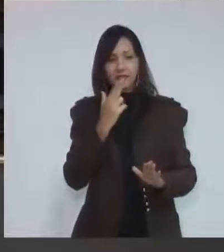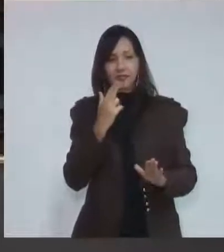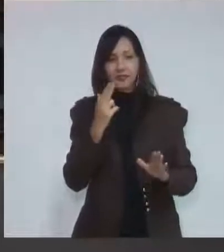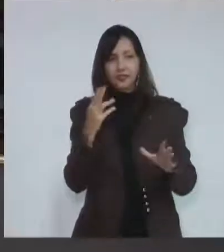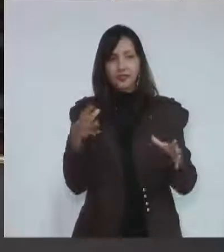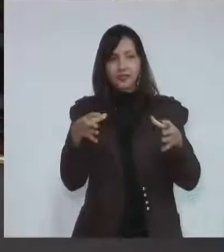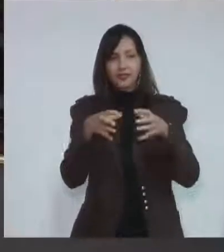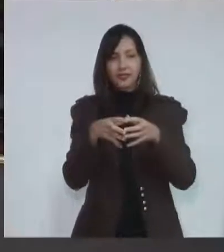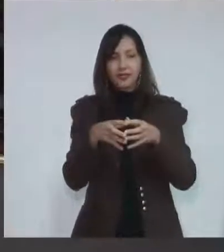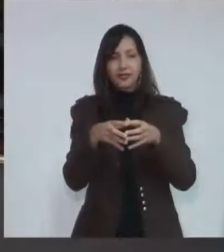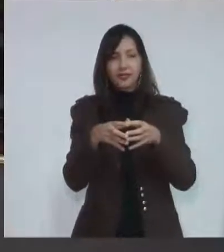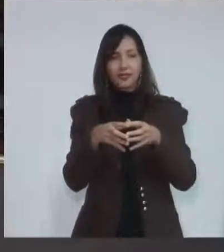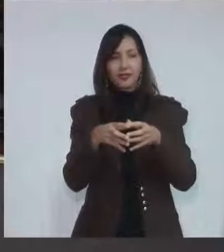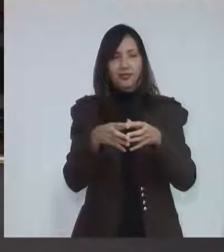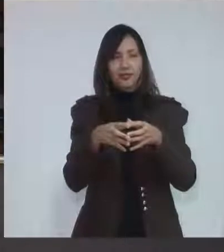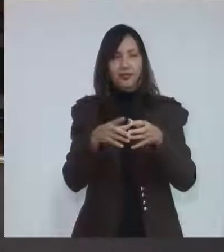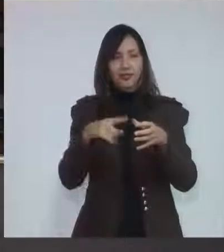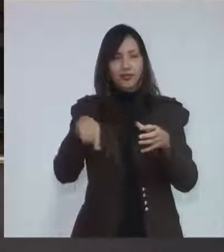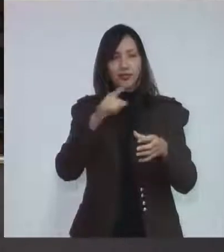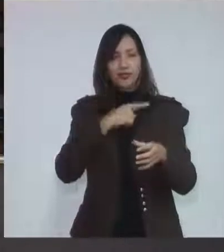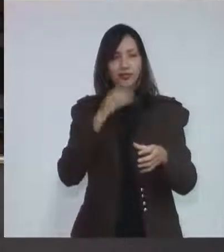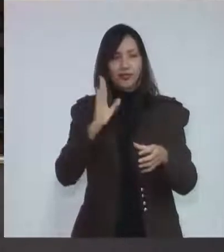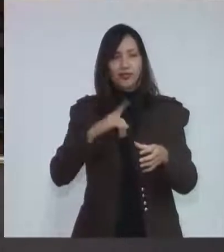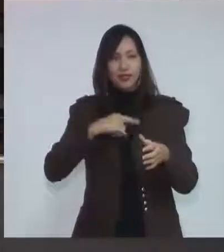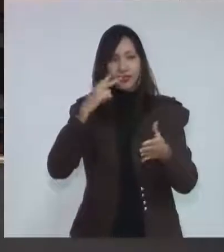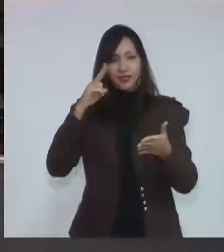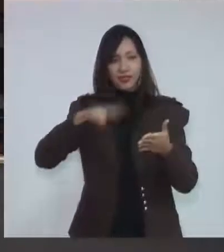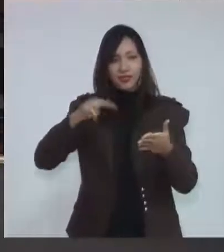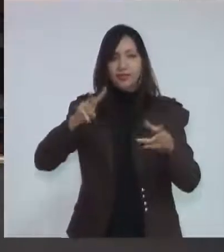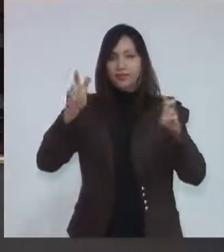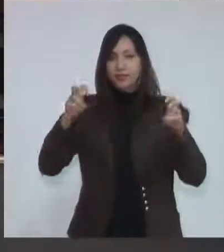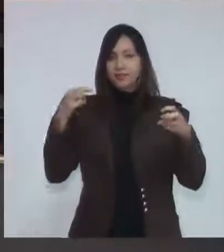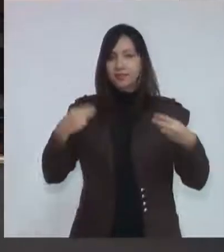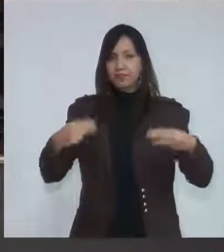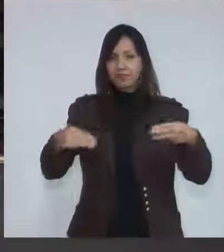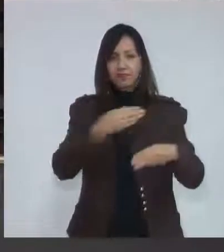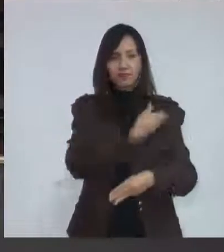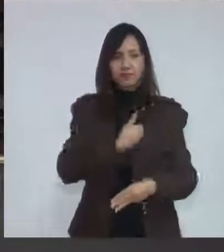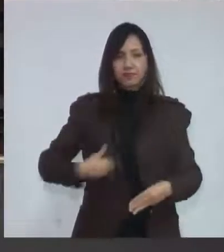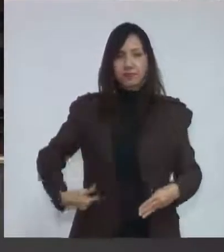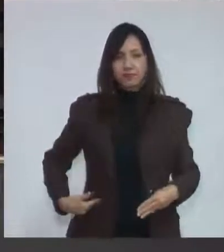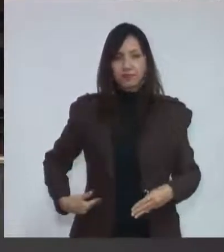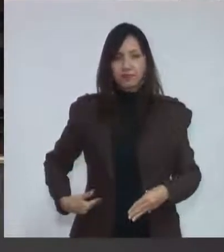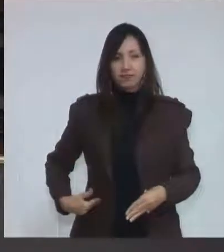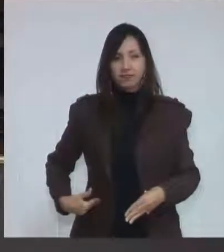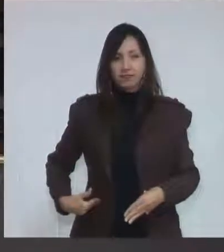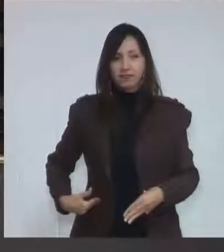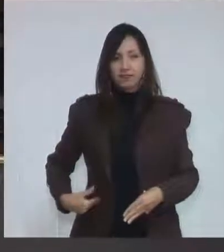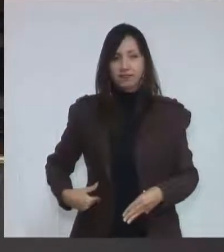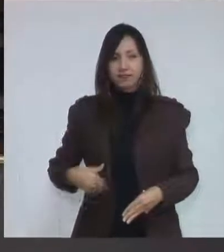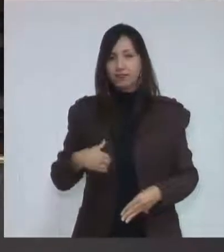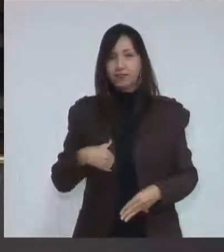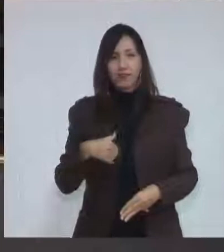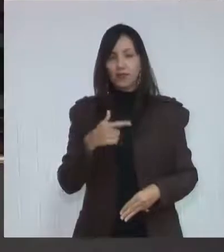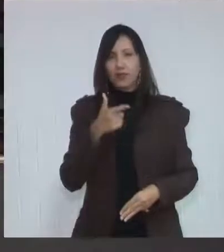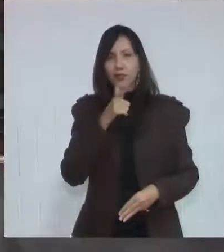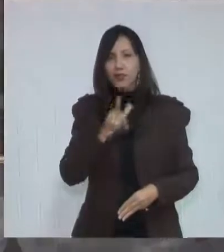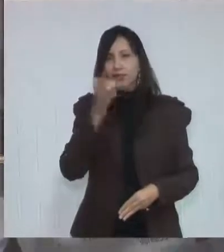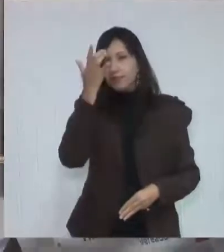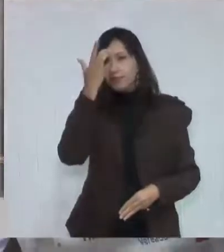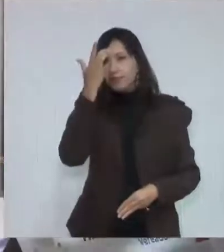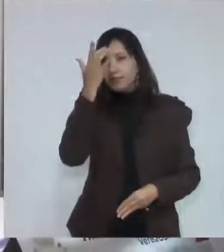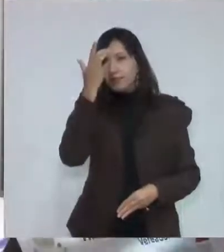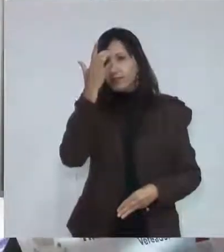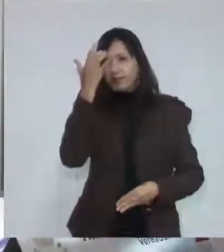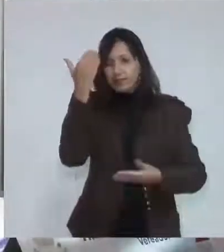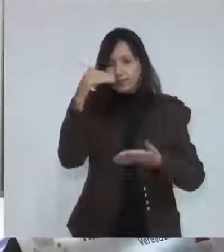encontro aí do que foi lido agora há pouco do Ministério Público. Eu não consegui guardar todos os detalhes, vou pedir uma cópia